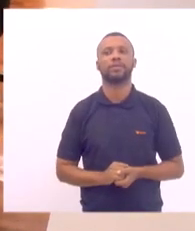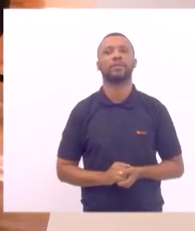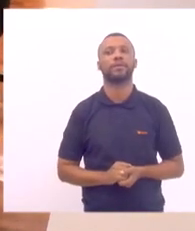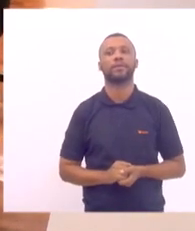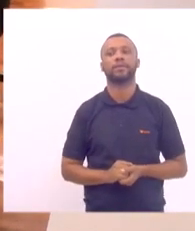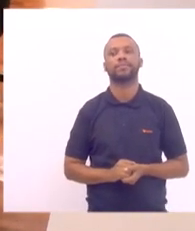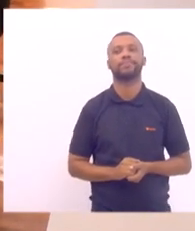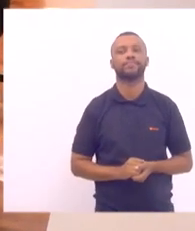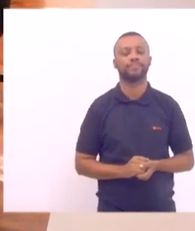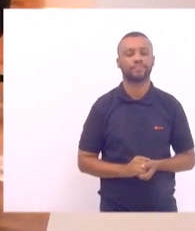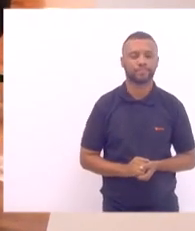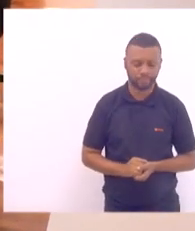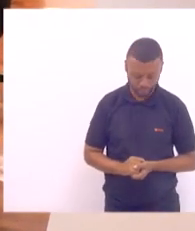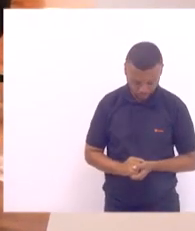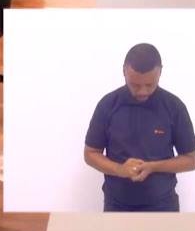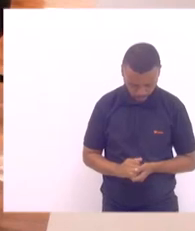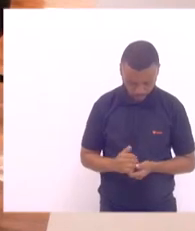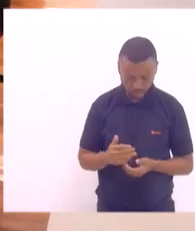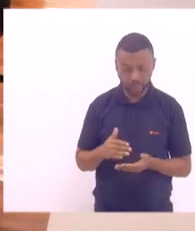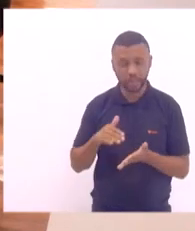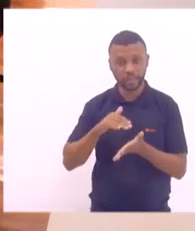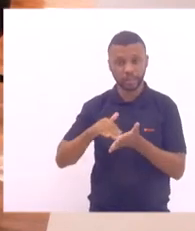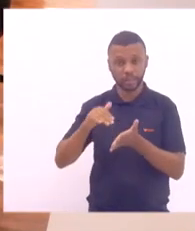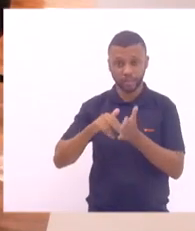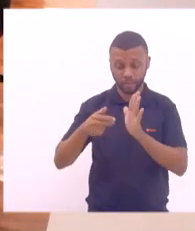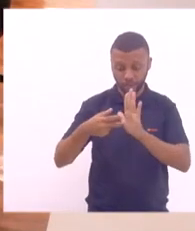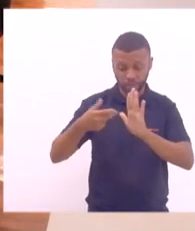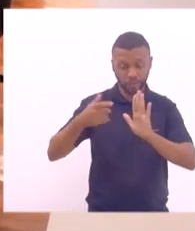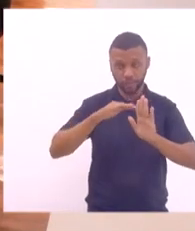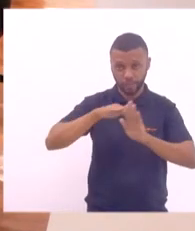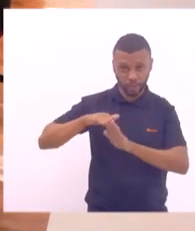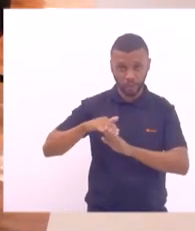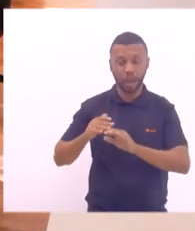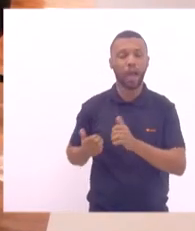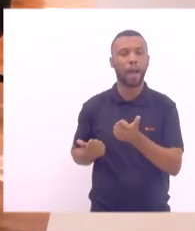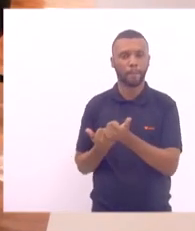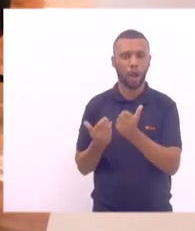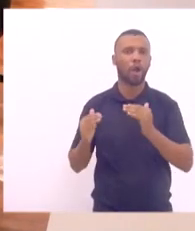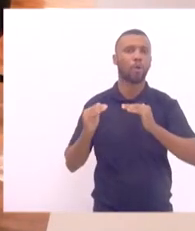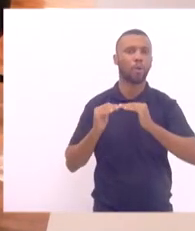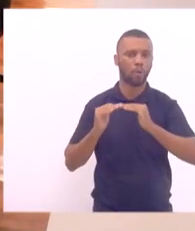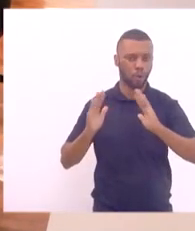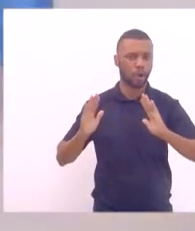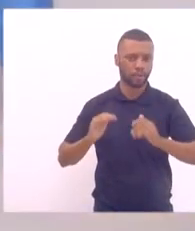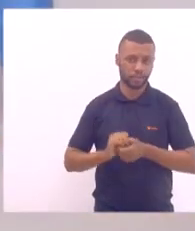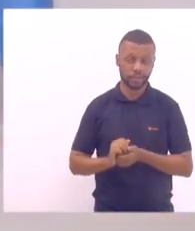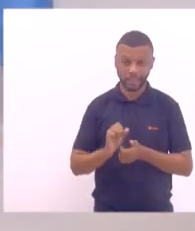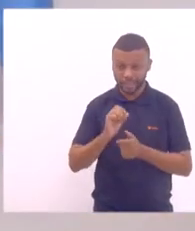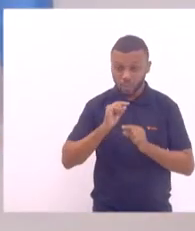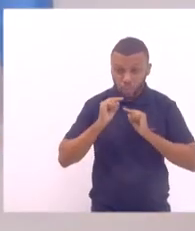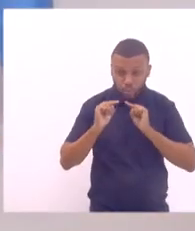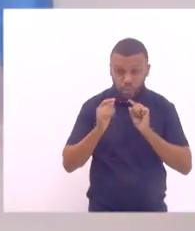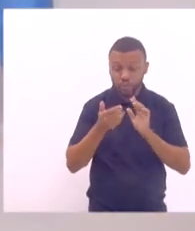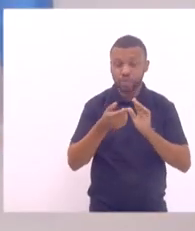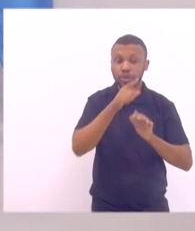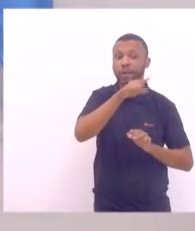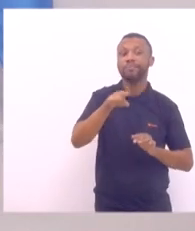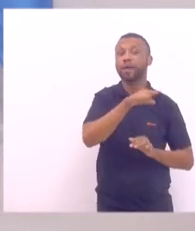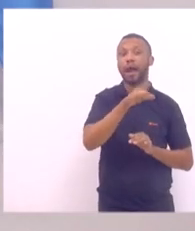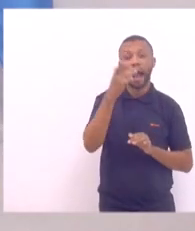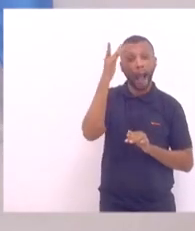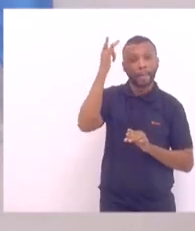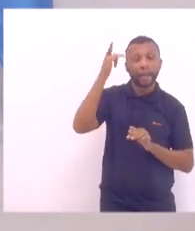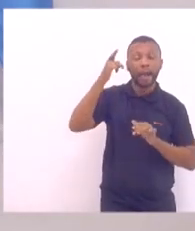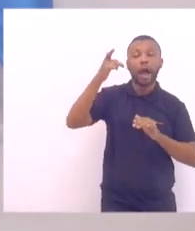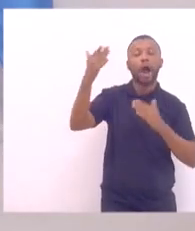A secretária é a favor da derrubada do veto. Qualquer dúvida, a gente retira e traz amanhã, quer dizer, analisa